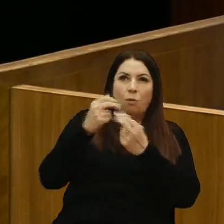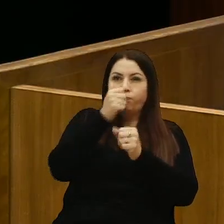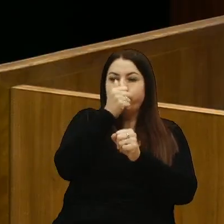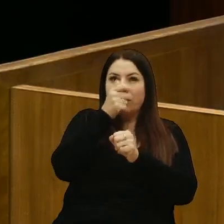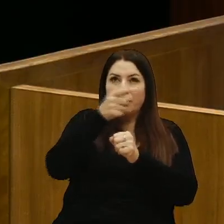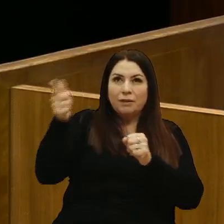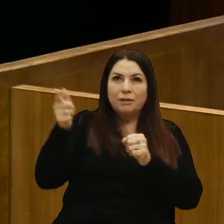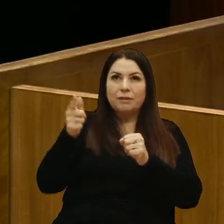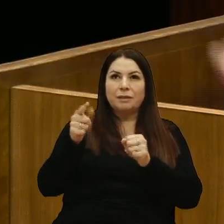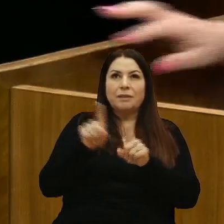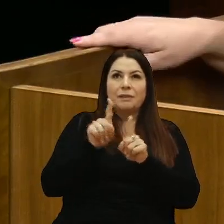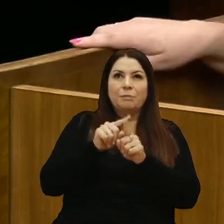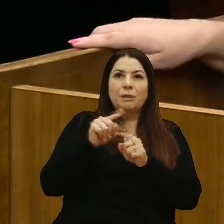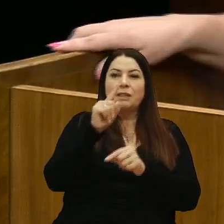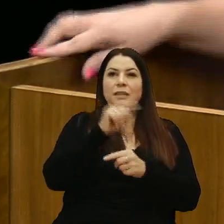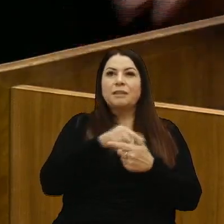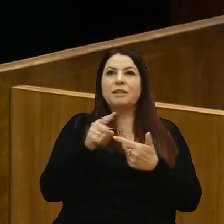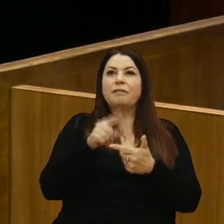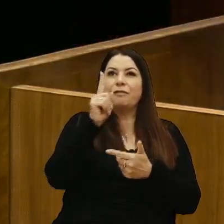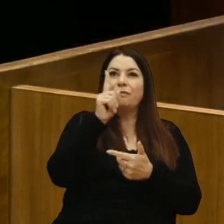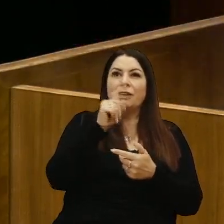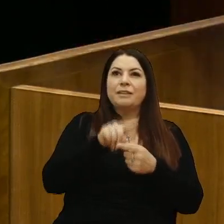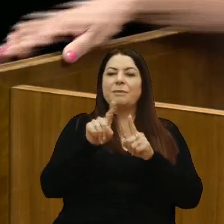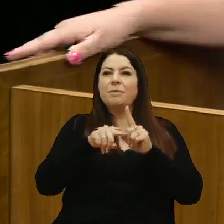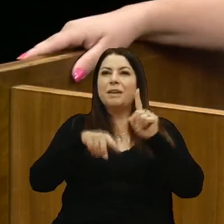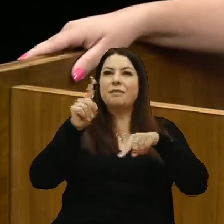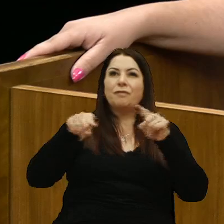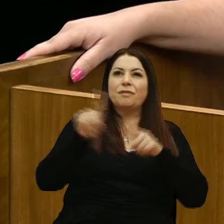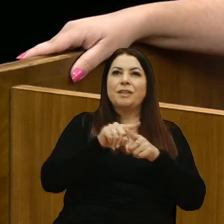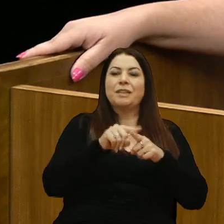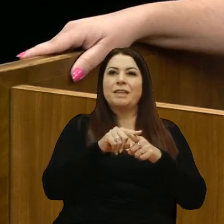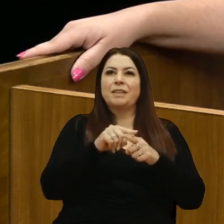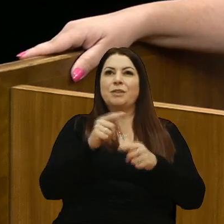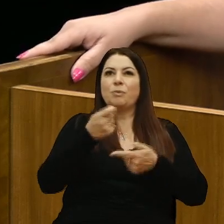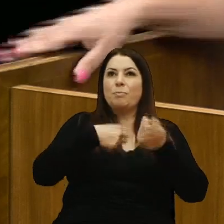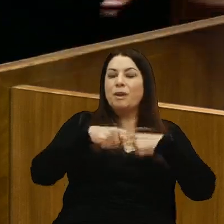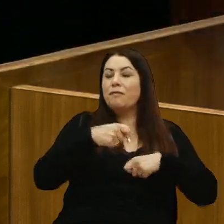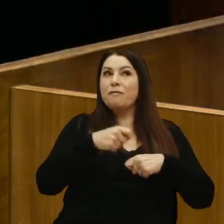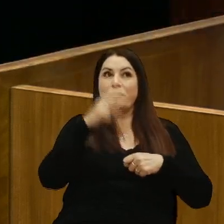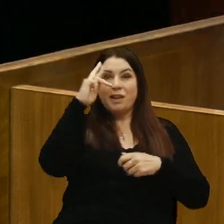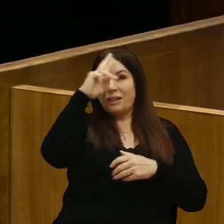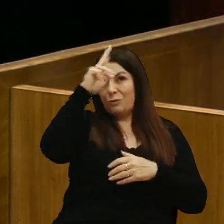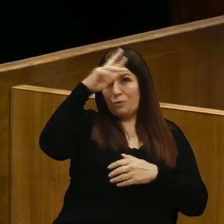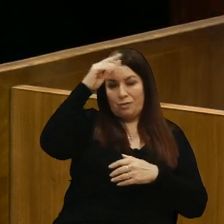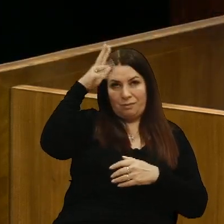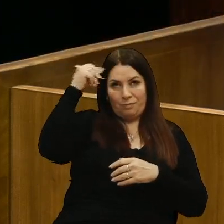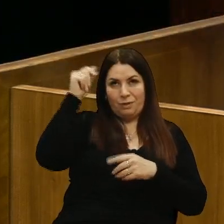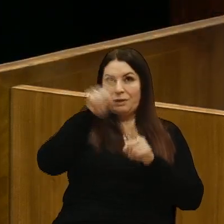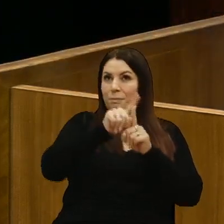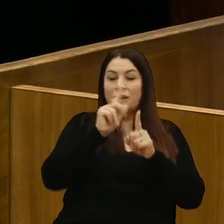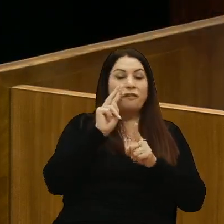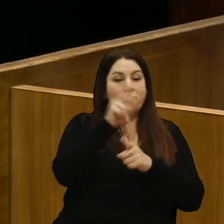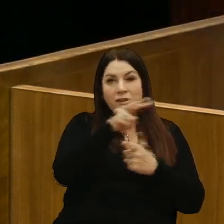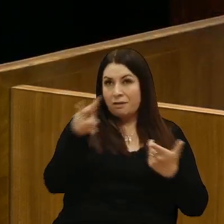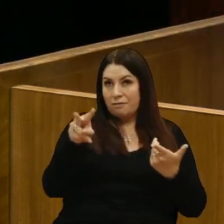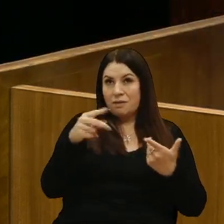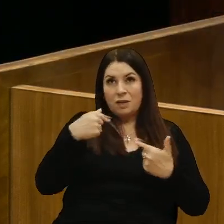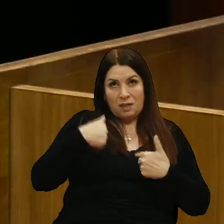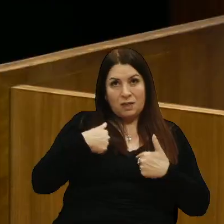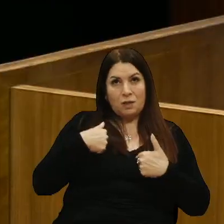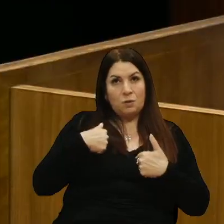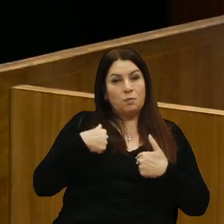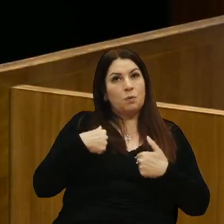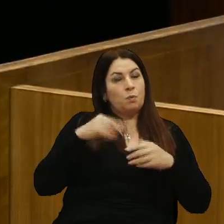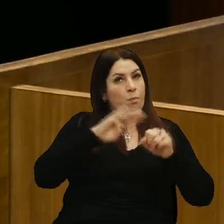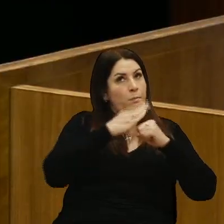lotada, vaiando o prefeito, vaiando a administração pública. É assim que a gente está vendo. Eu sou de